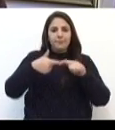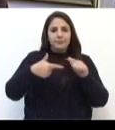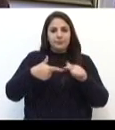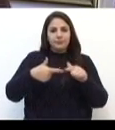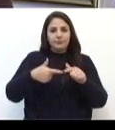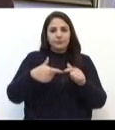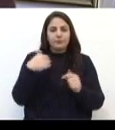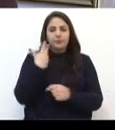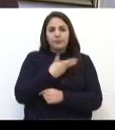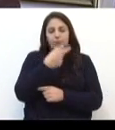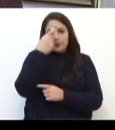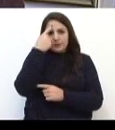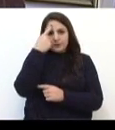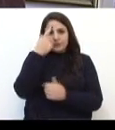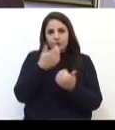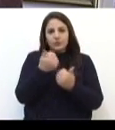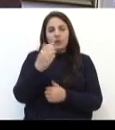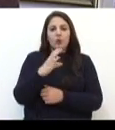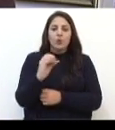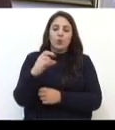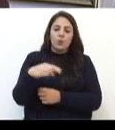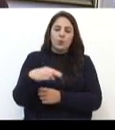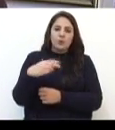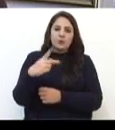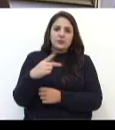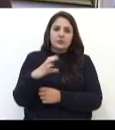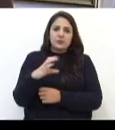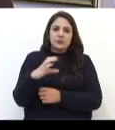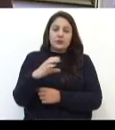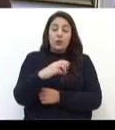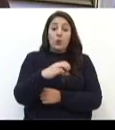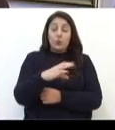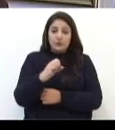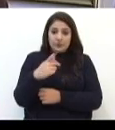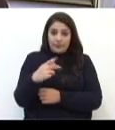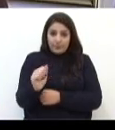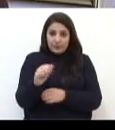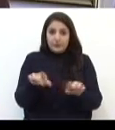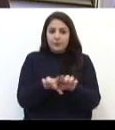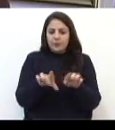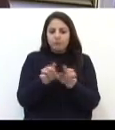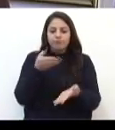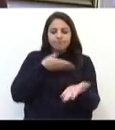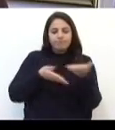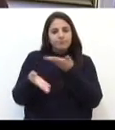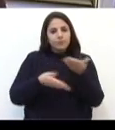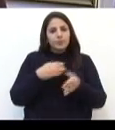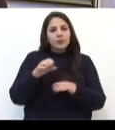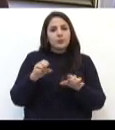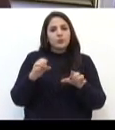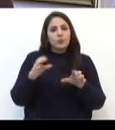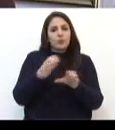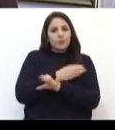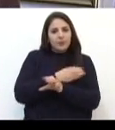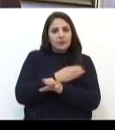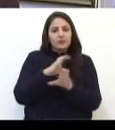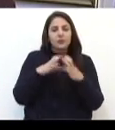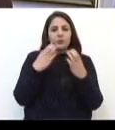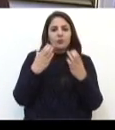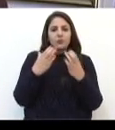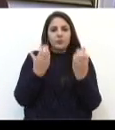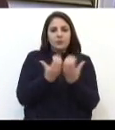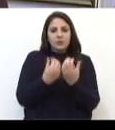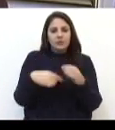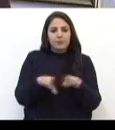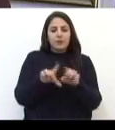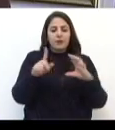lugar, é pensamento da diretoria atual do Concepro também, o envolvimento total da comunidade, sem o que as coisas não funcionam. E a Câmara